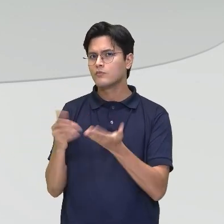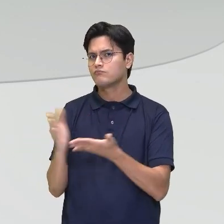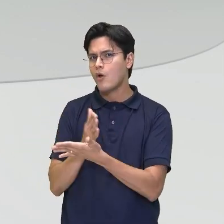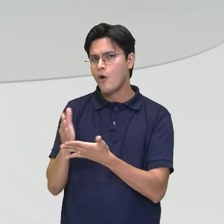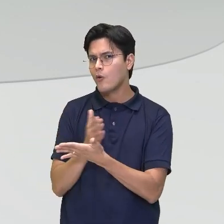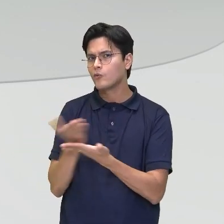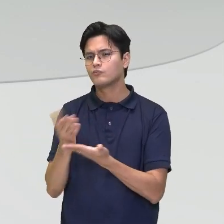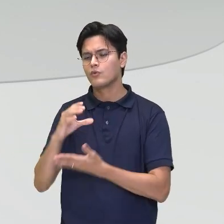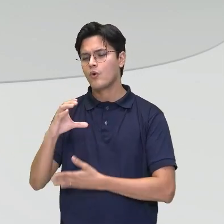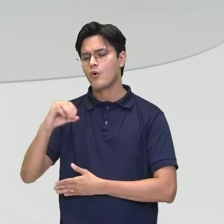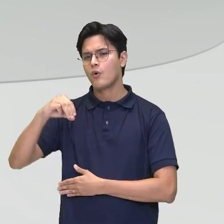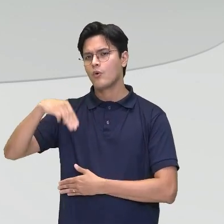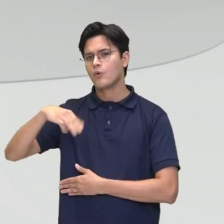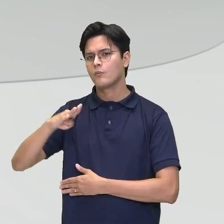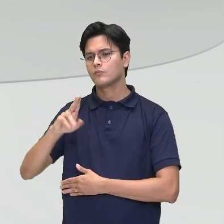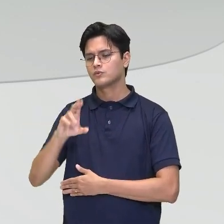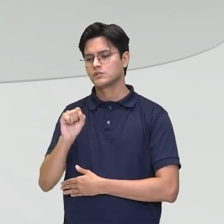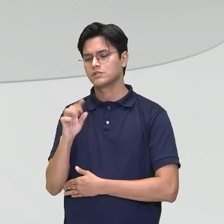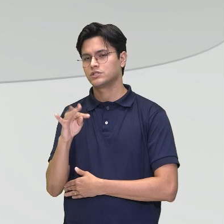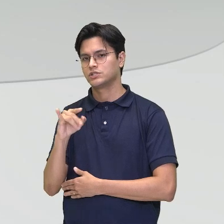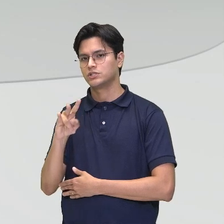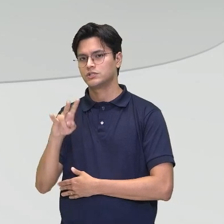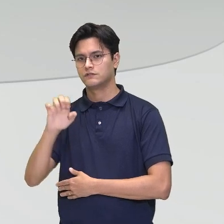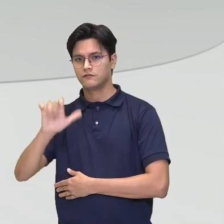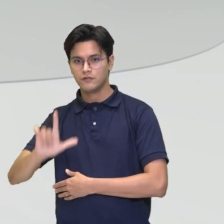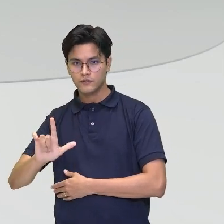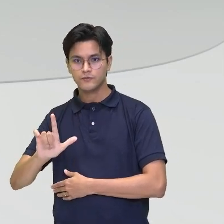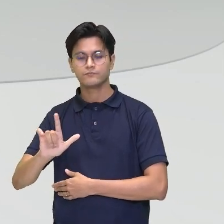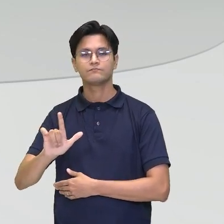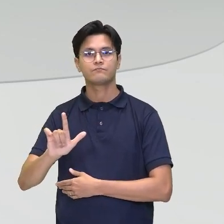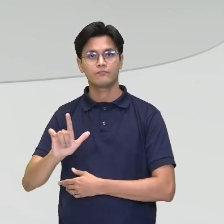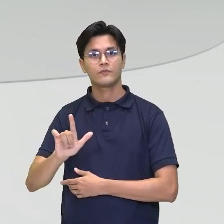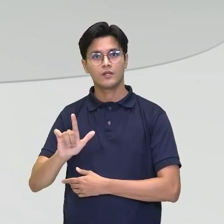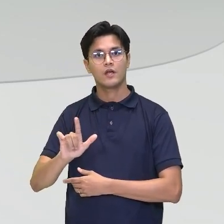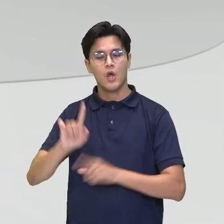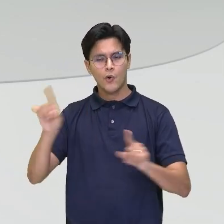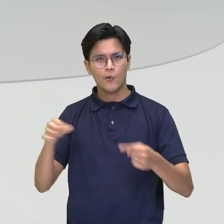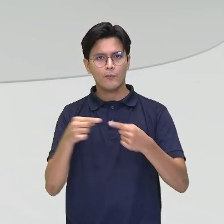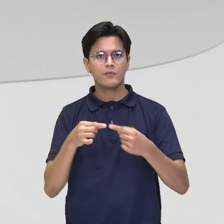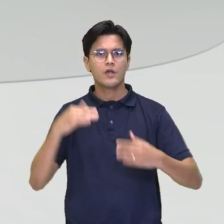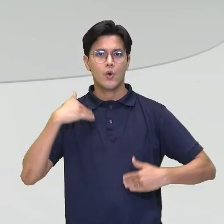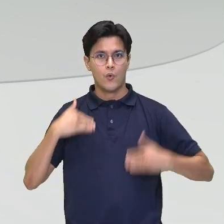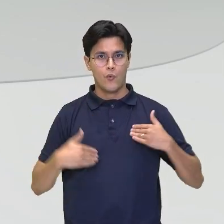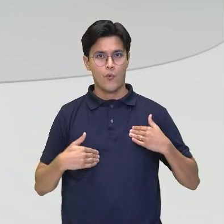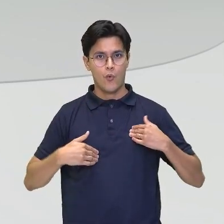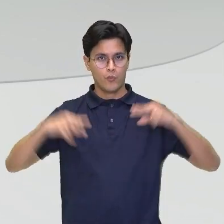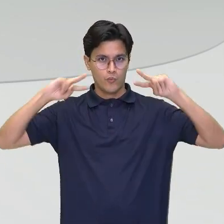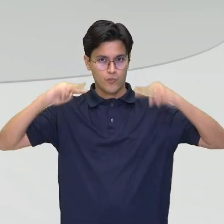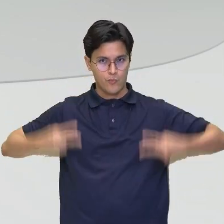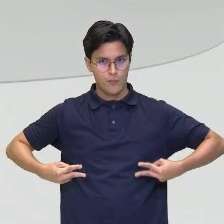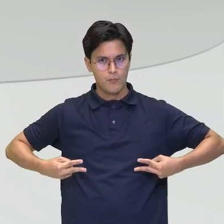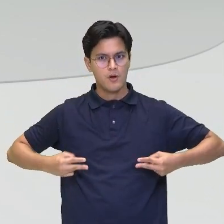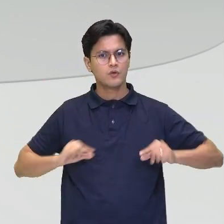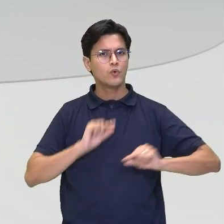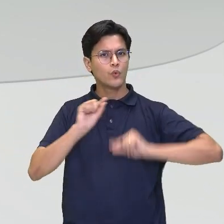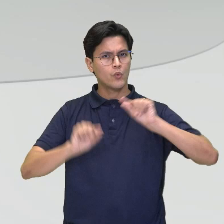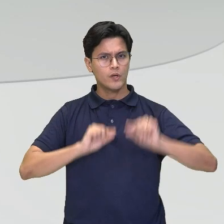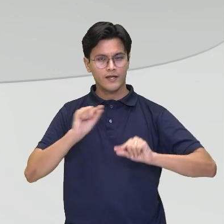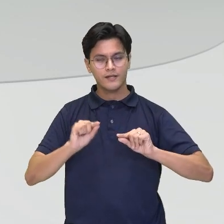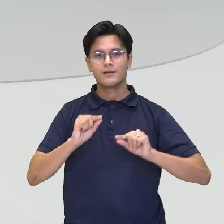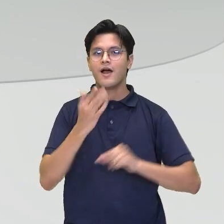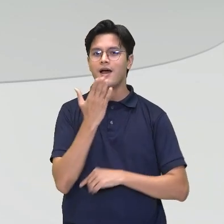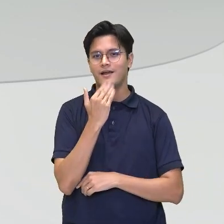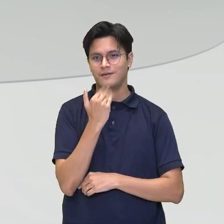combustível, né? E no caso aqui do nosso corpo humano, o nosso combustível é o alimento, certo? Mas para a gente entender melhor,